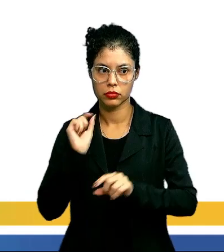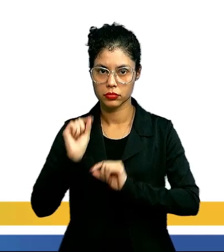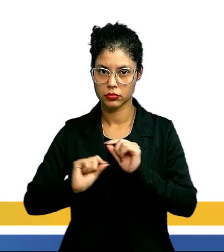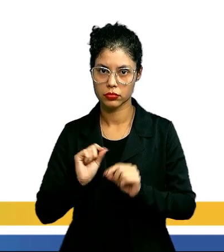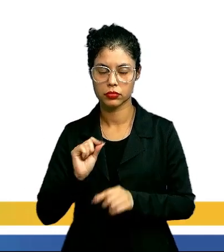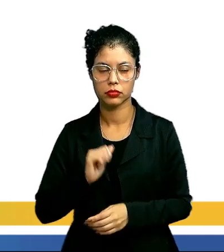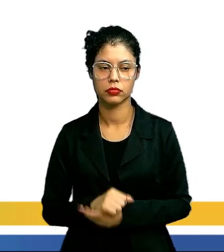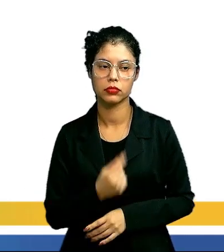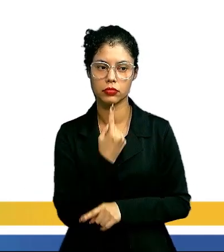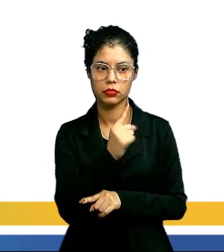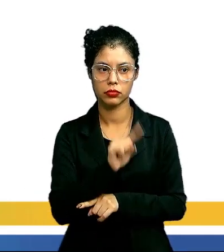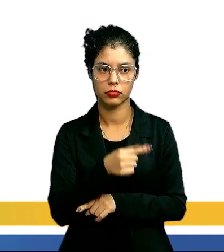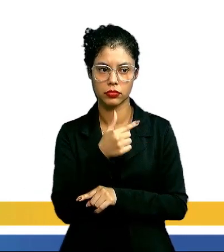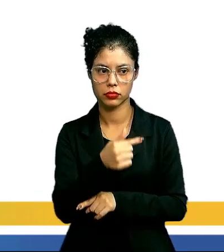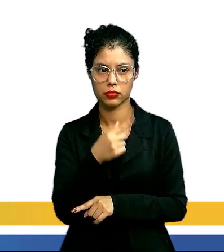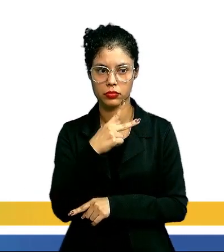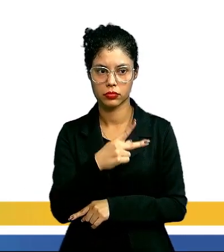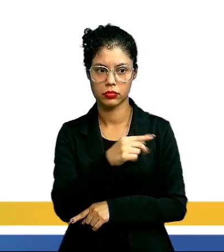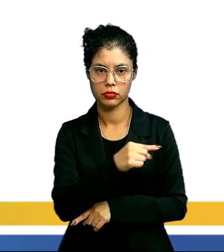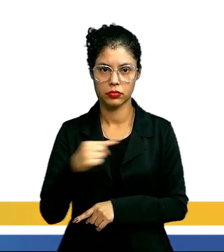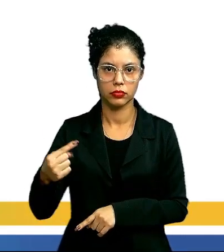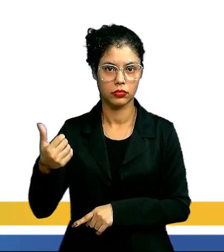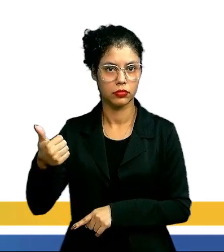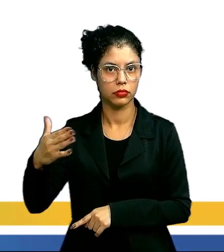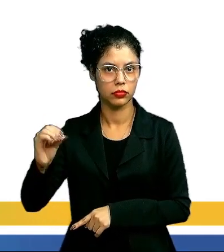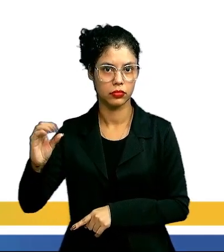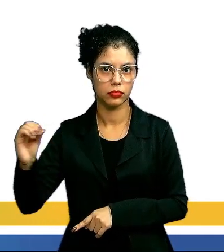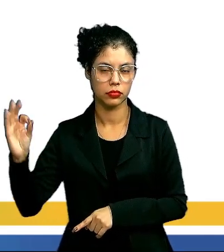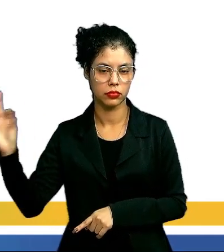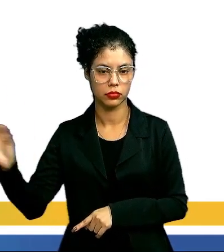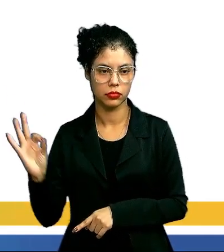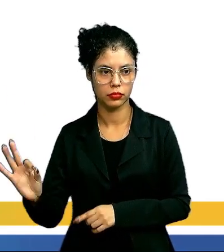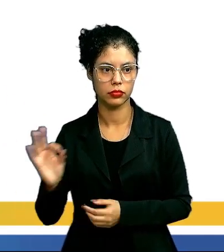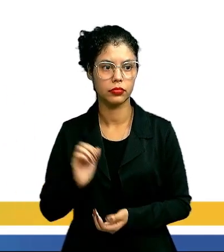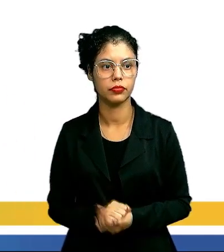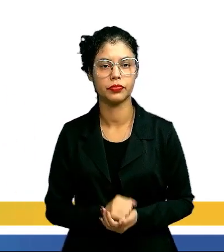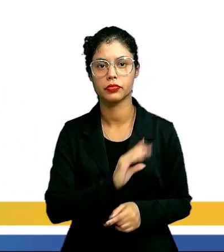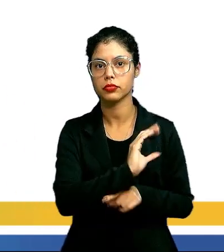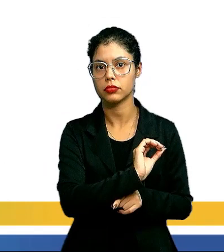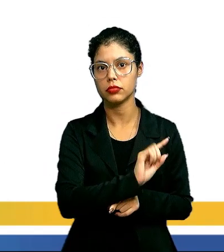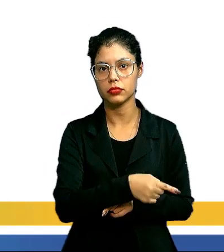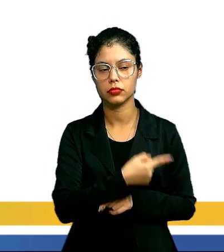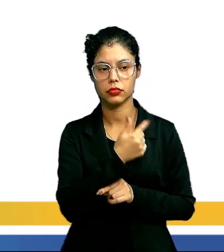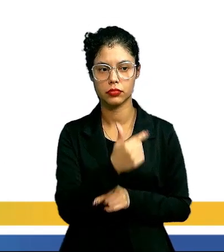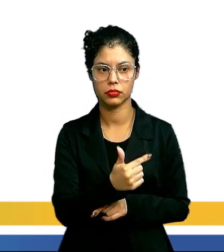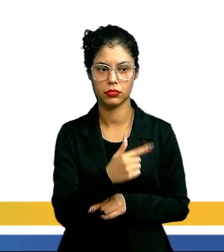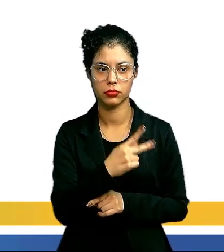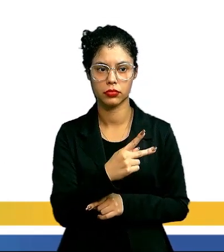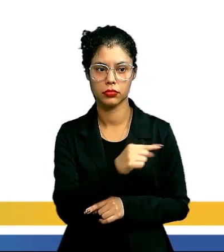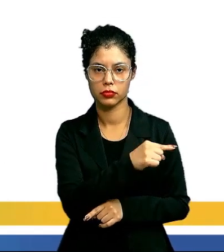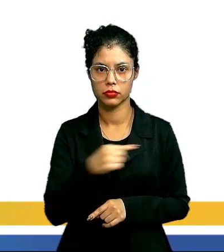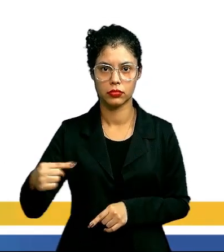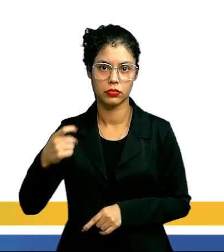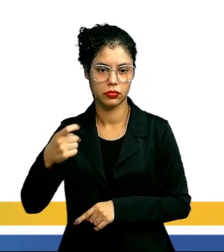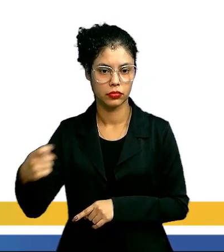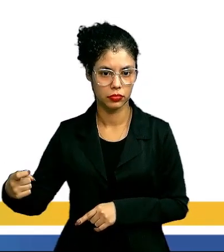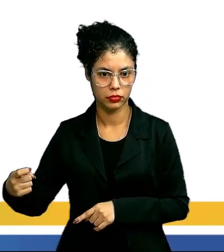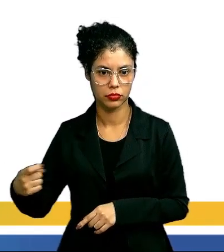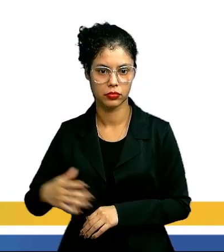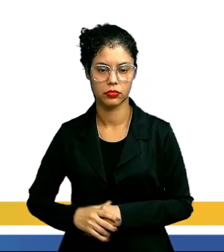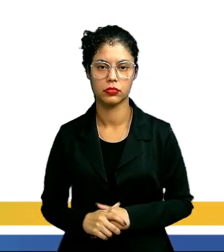Ok 1,7 p é equivale a 100%. e 0,2p